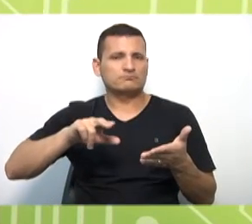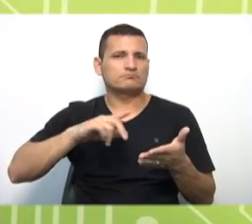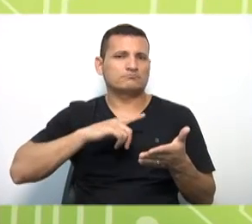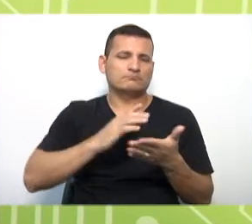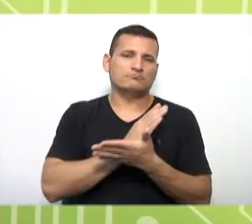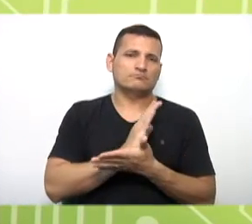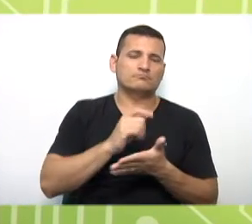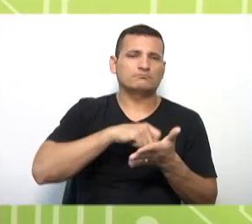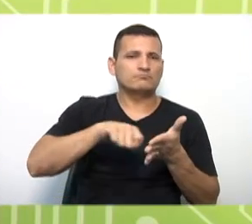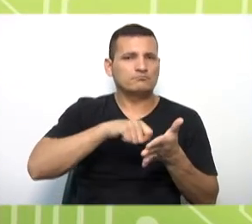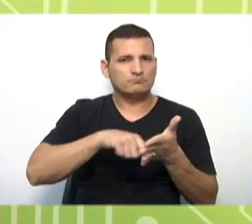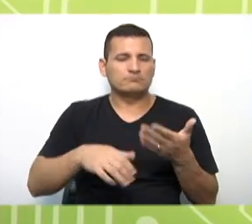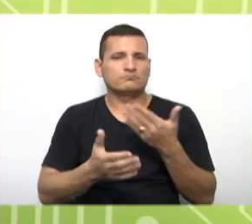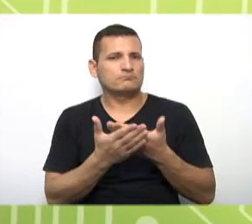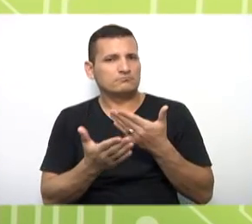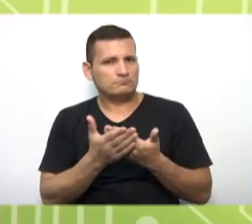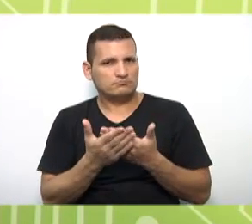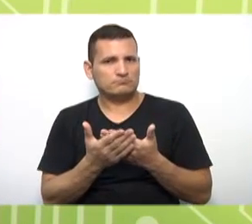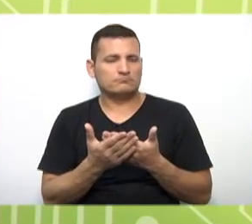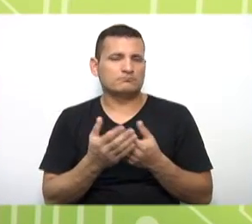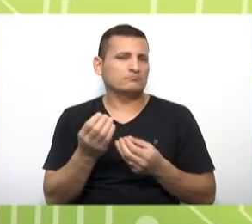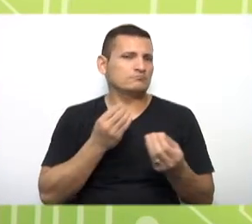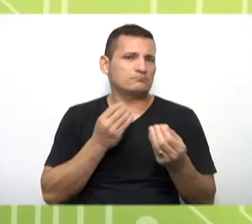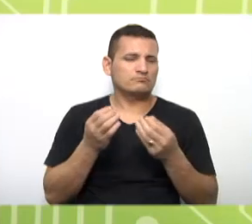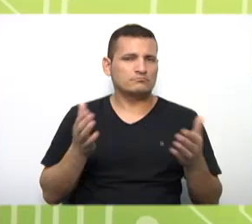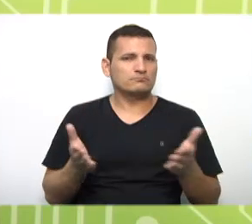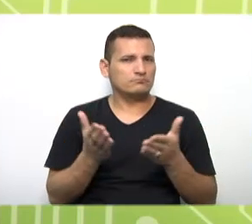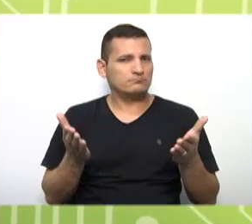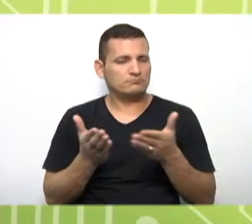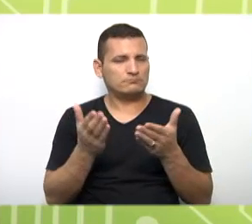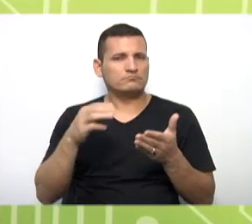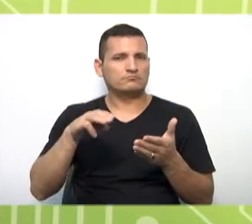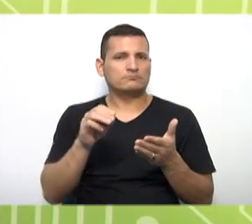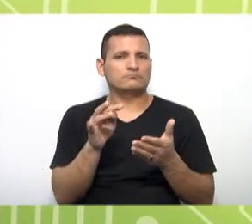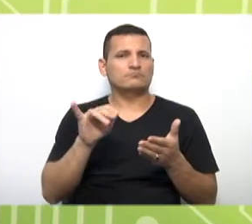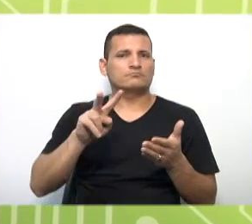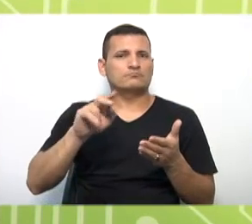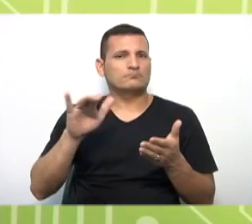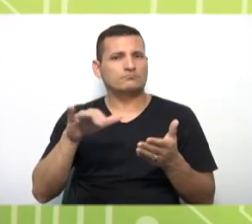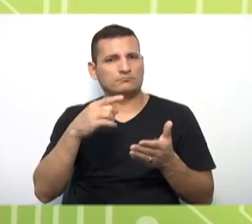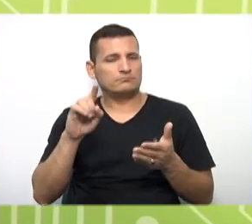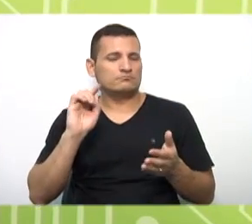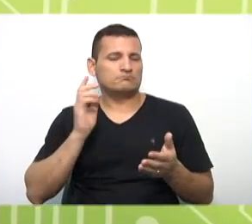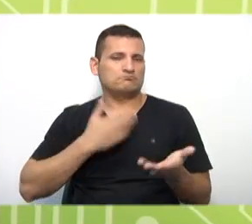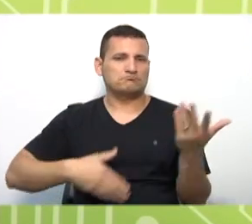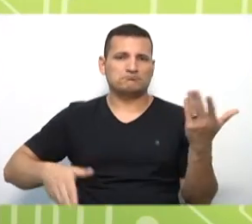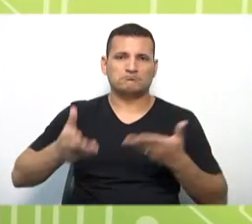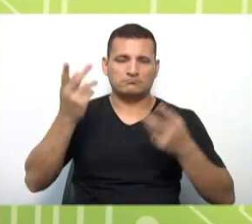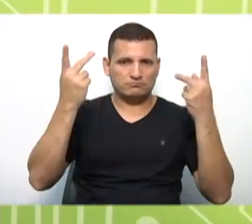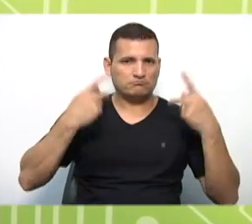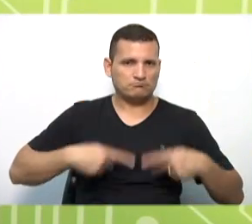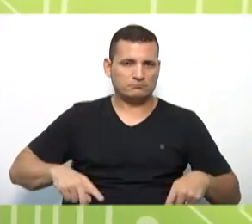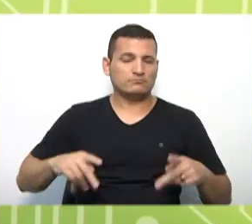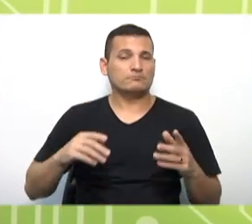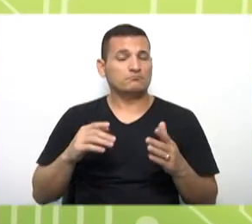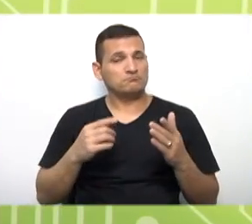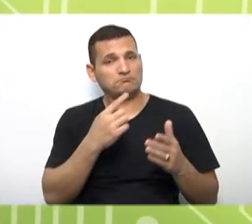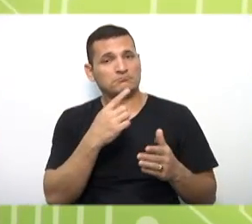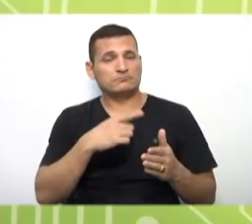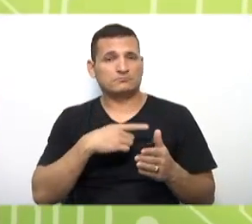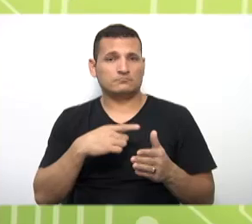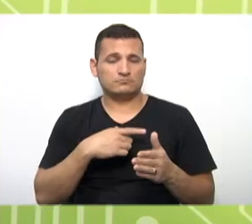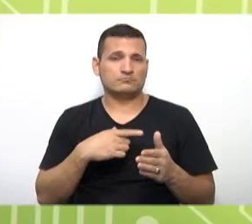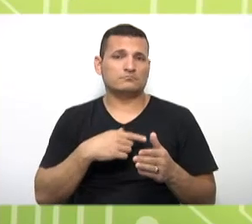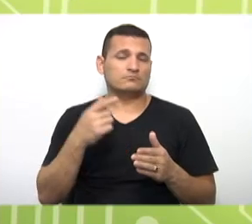autores que estudam em relação à motivação nas relações humanas. E aí a gente trouxe aqui para vocês